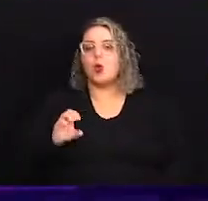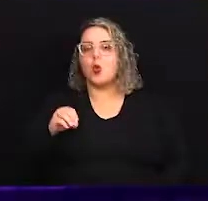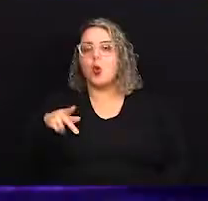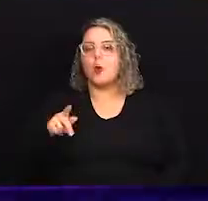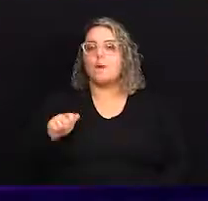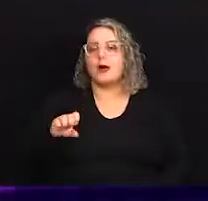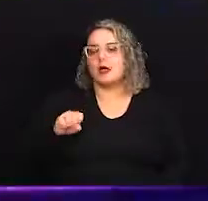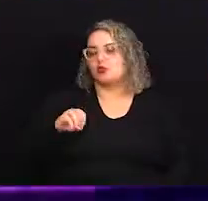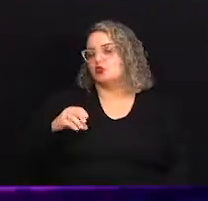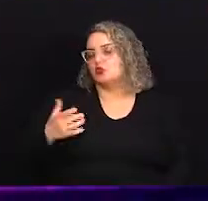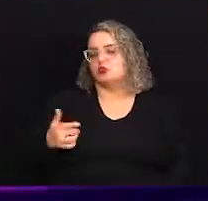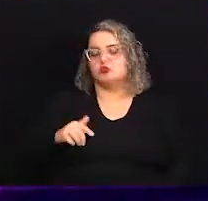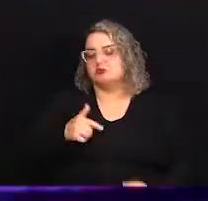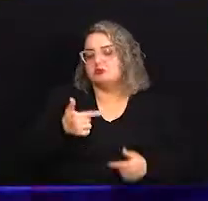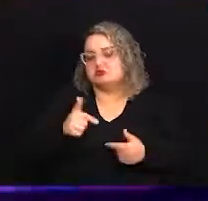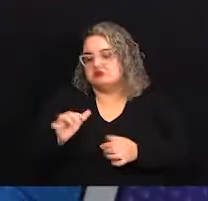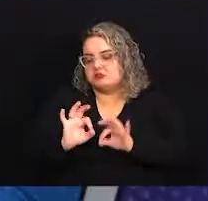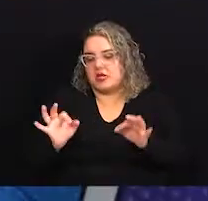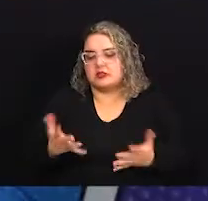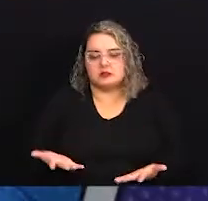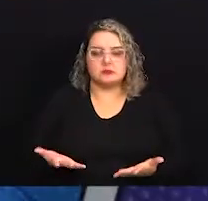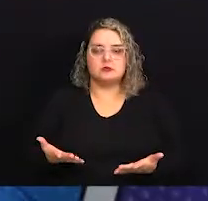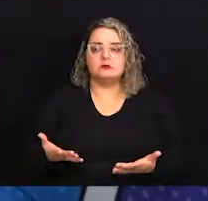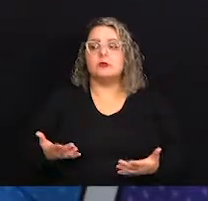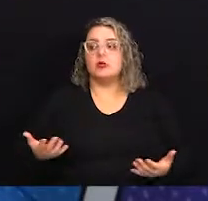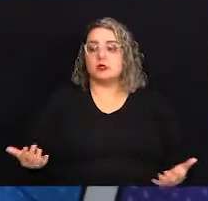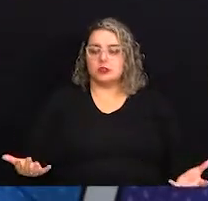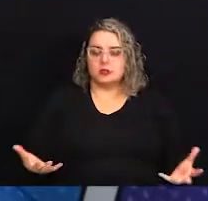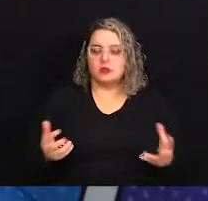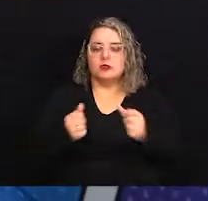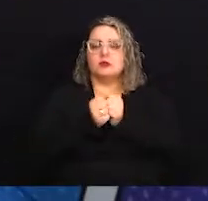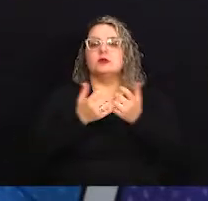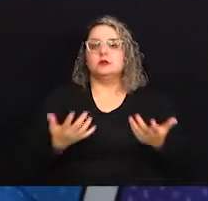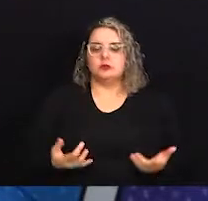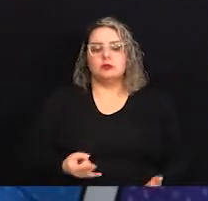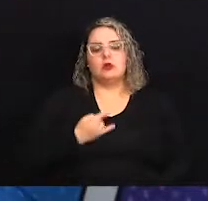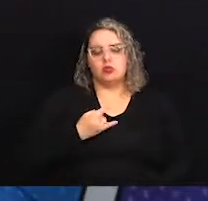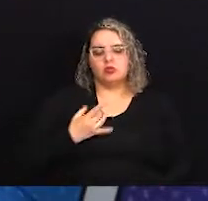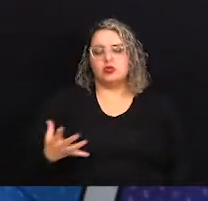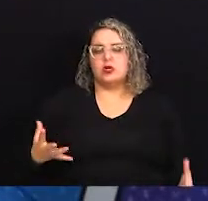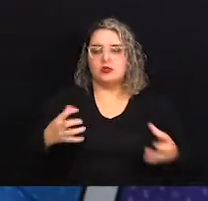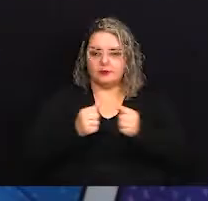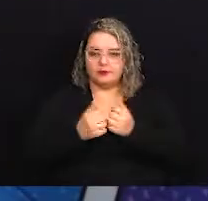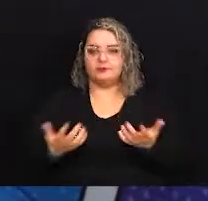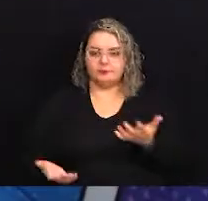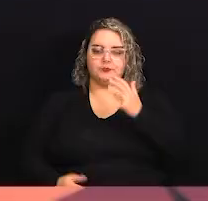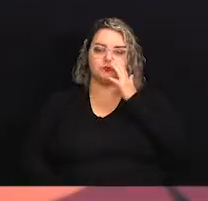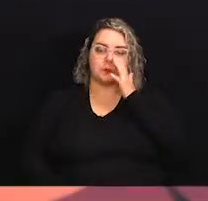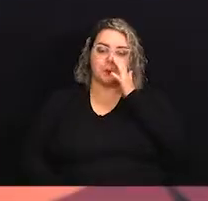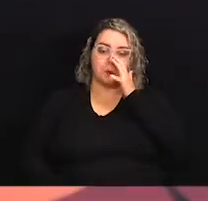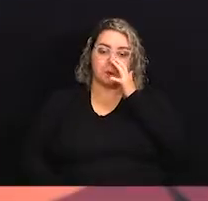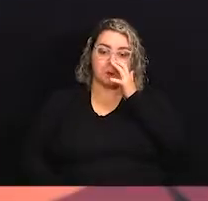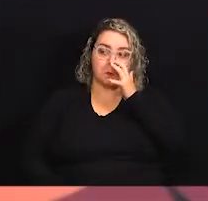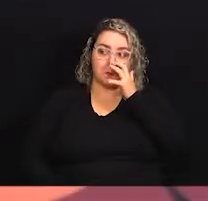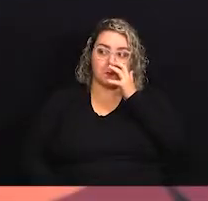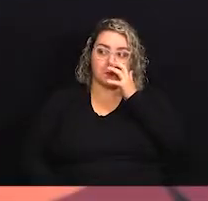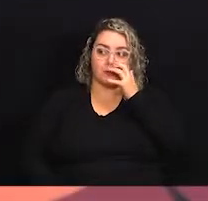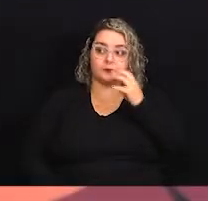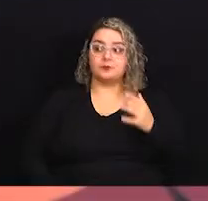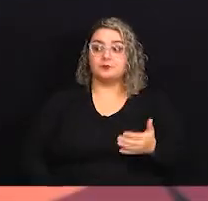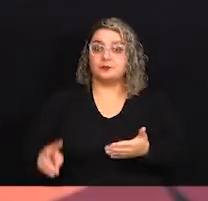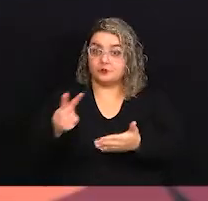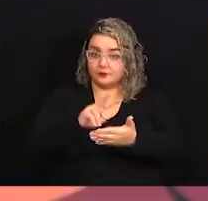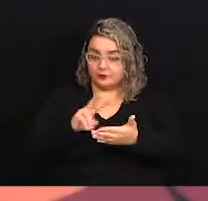da ordem. E a música do rock and roll seria a música do caos, que criaria a energia caótica que os guerreiros podem usar. Bom, eu dei